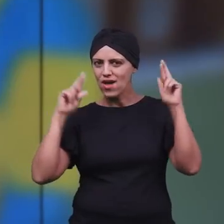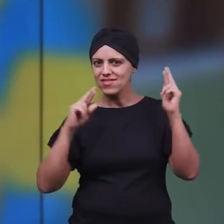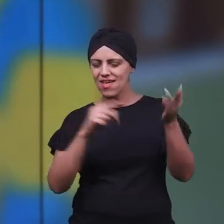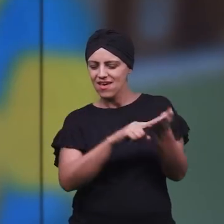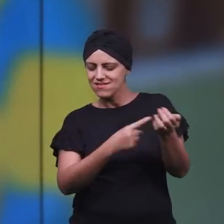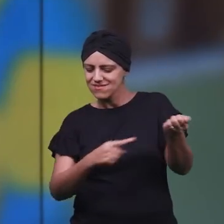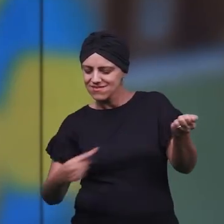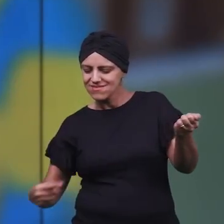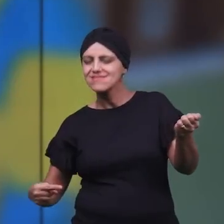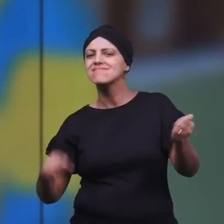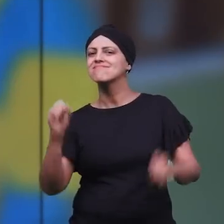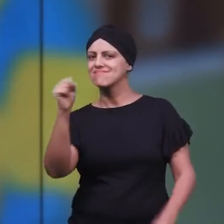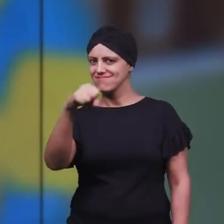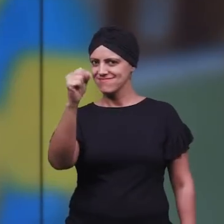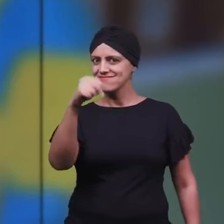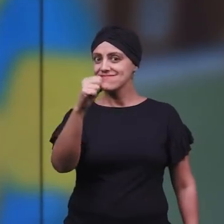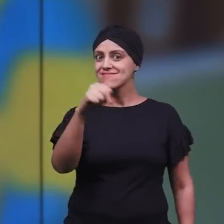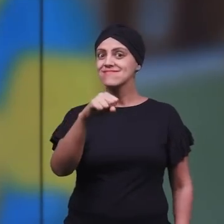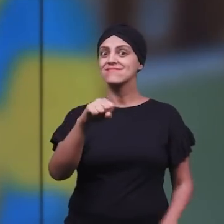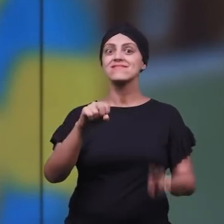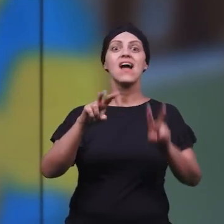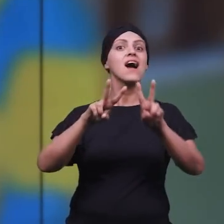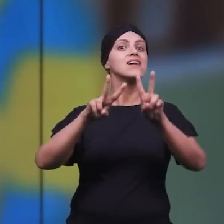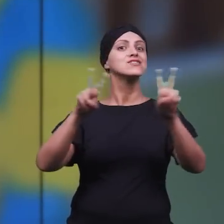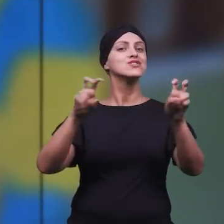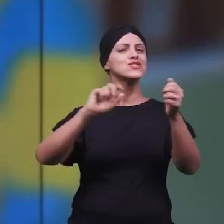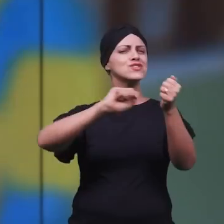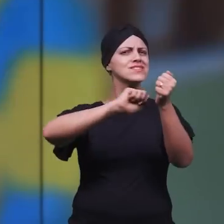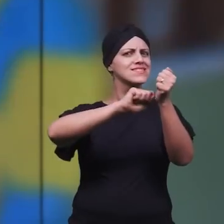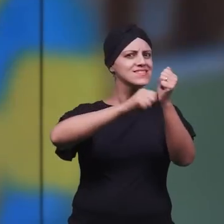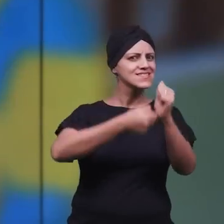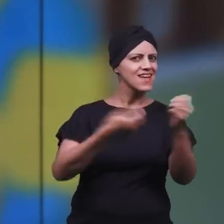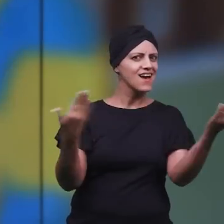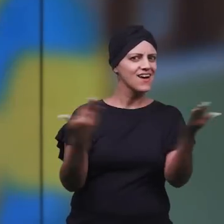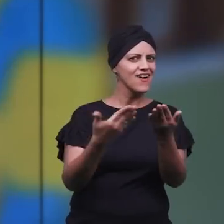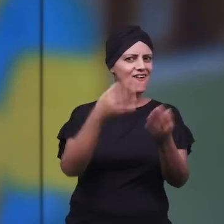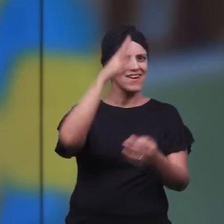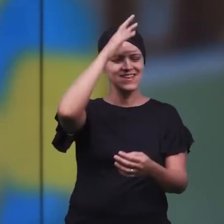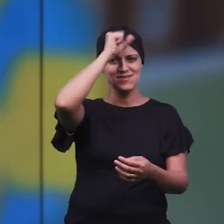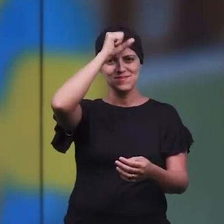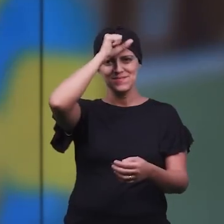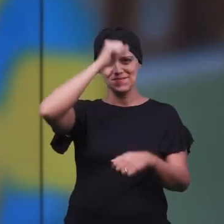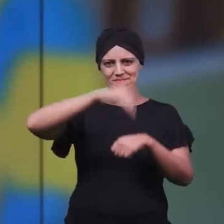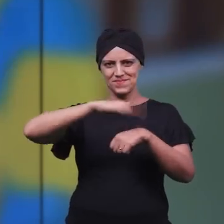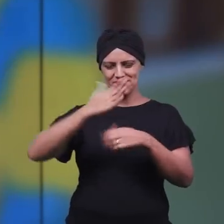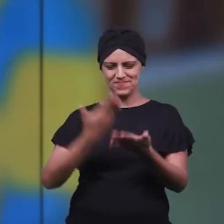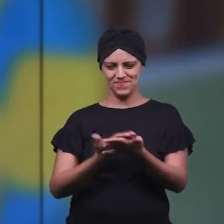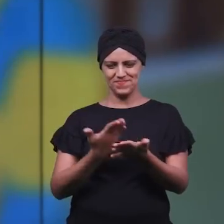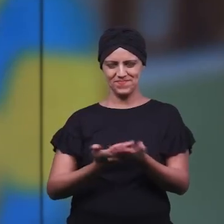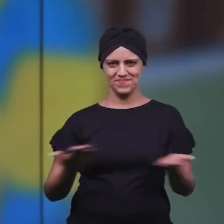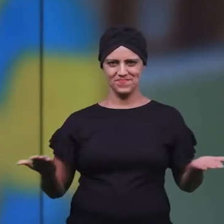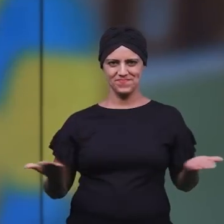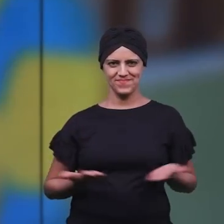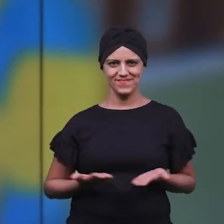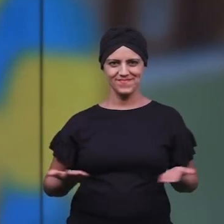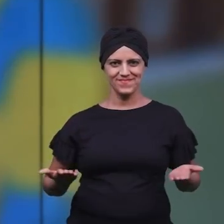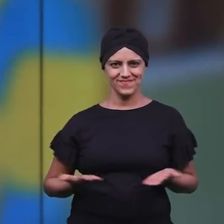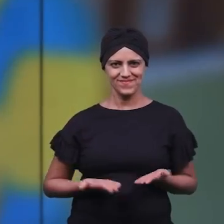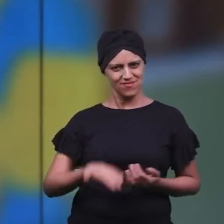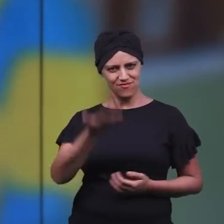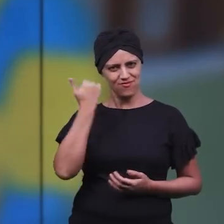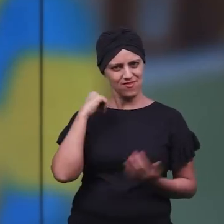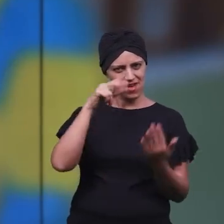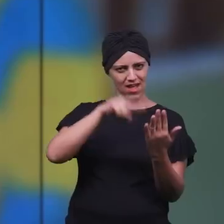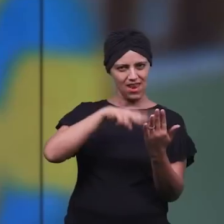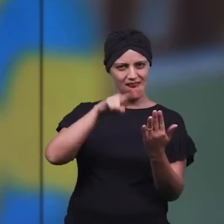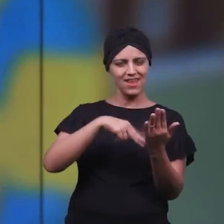Cordeiro. Isso mesmo. E é sobre este segredo que iremos aprender mais na aula de hoje.